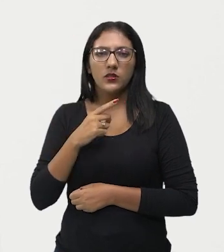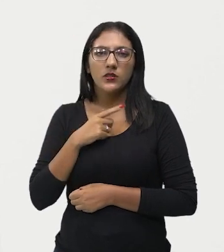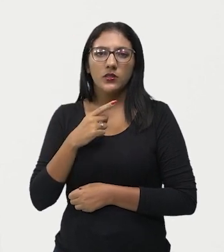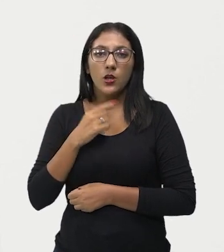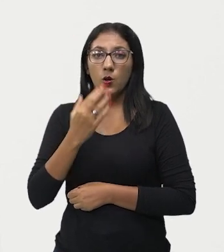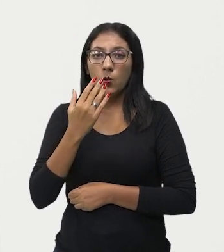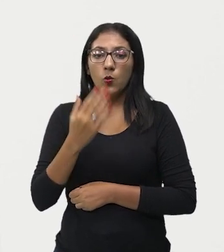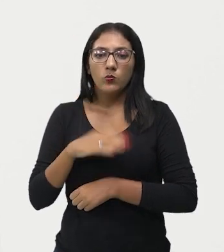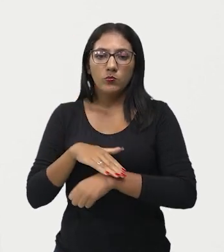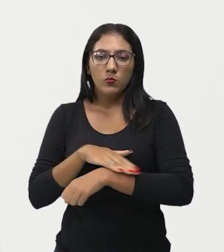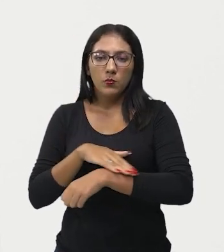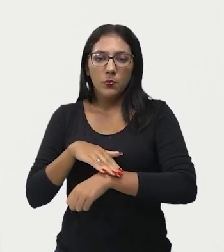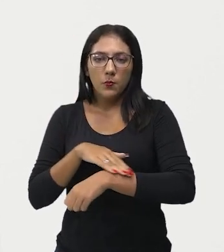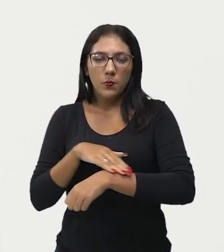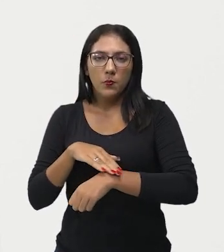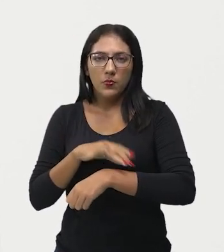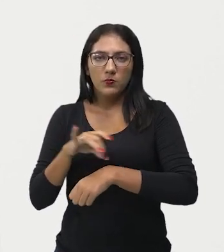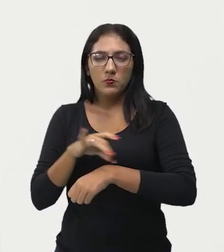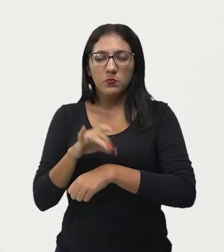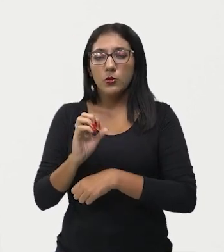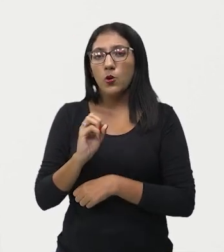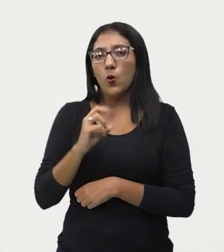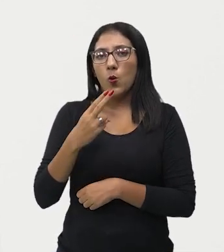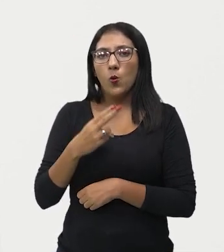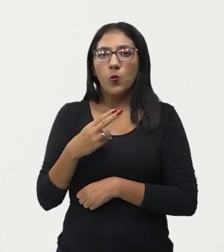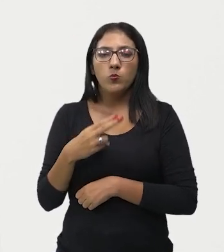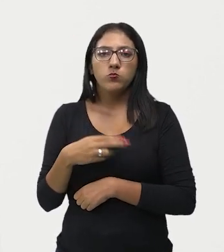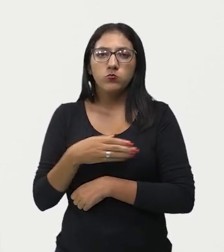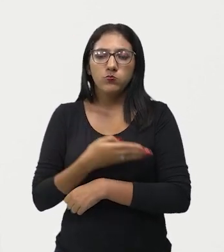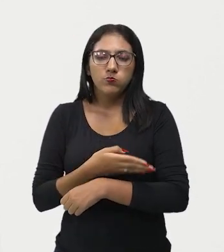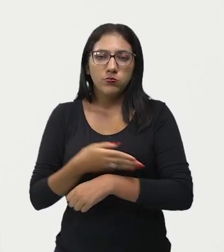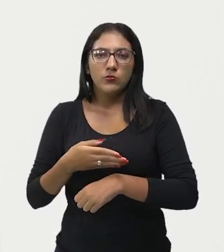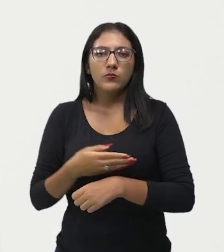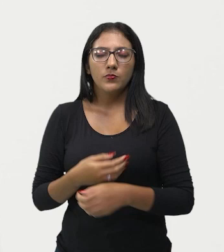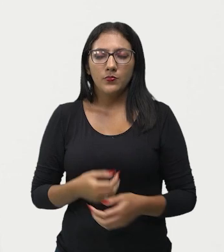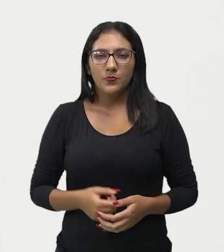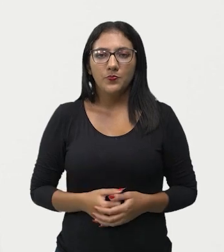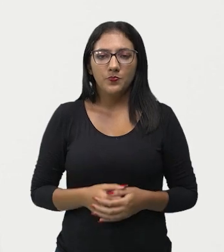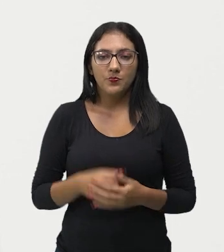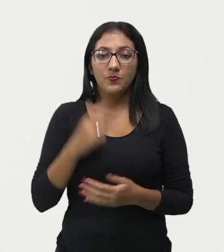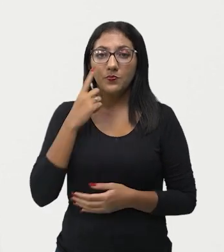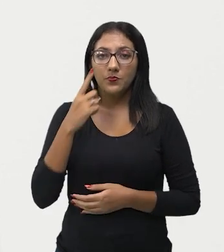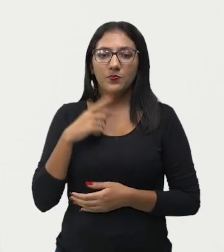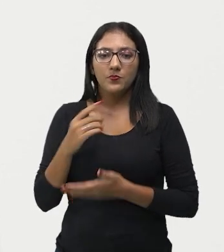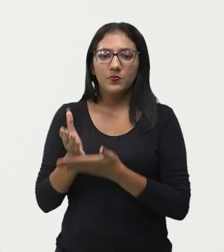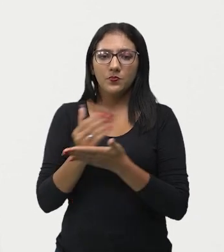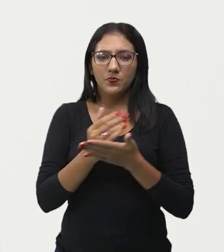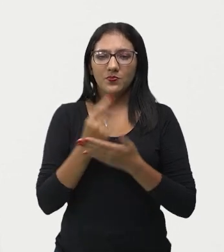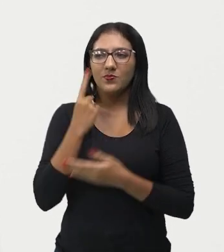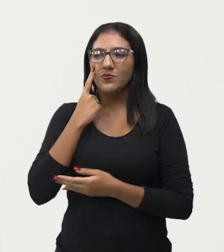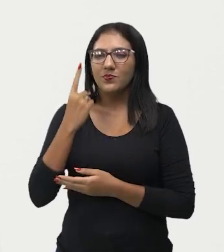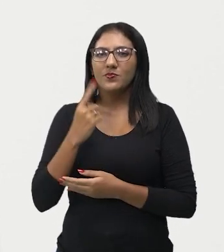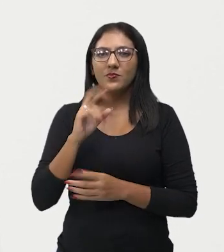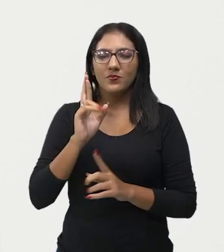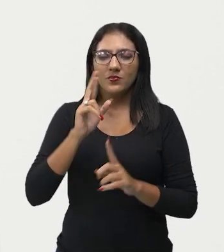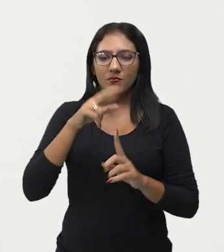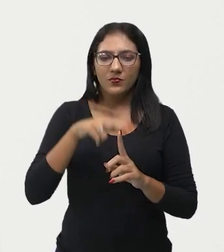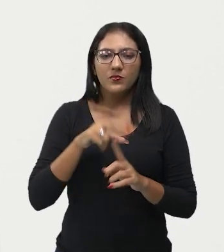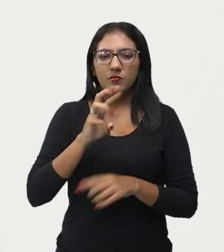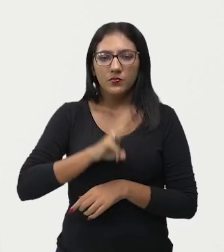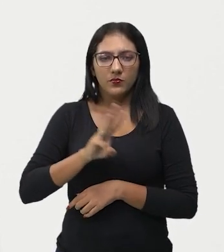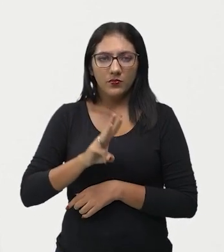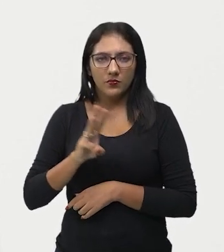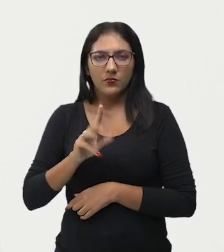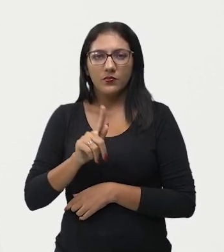ou pardos, tá bom? Isso aqui é uma notícia que foi coletada lá do G1 e está disponível lá na internet.